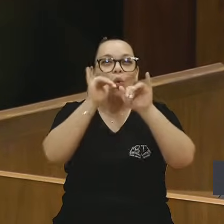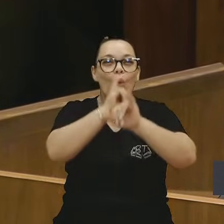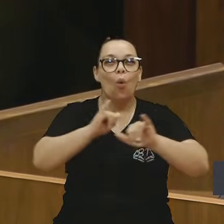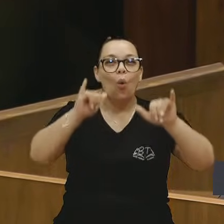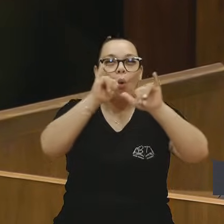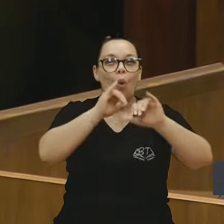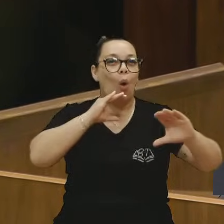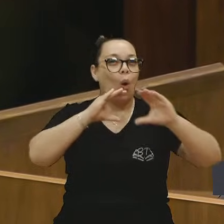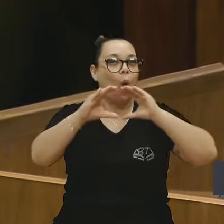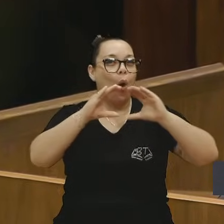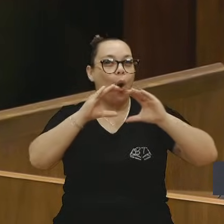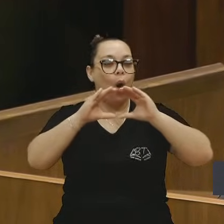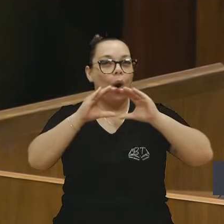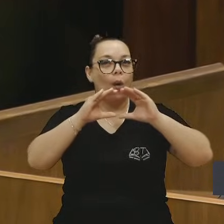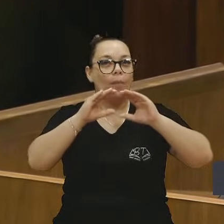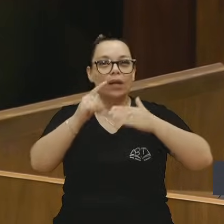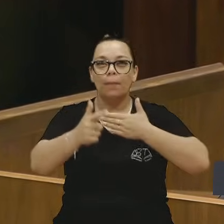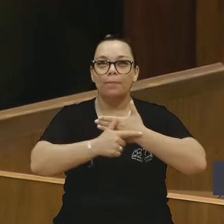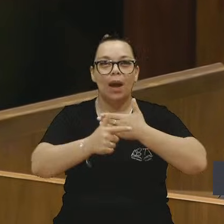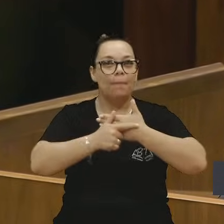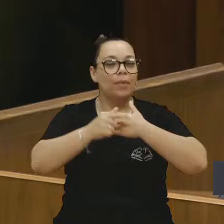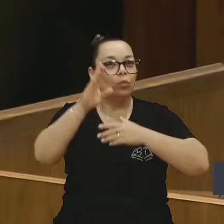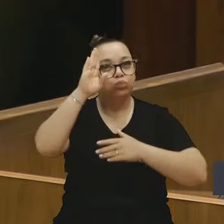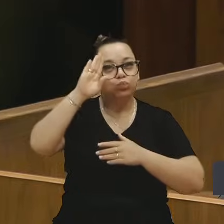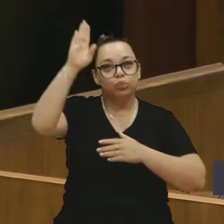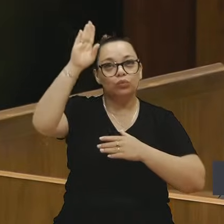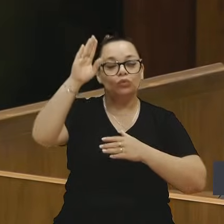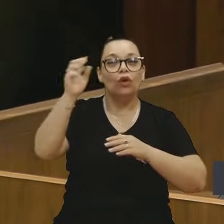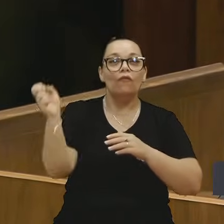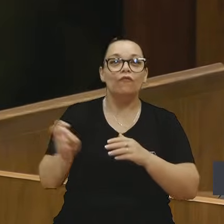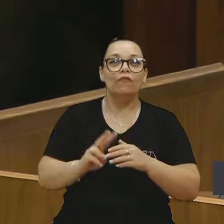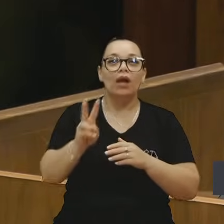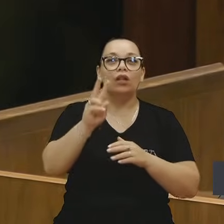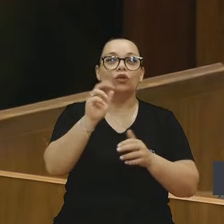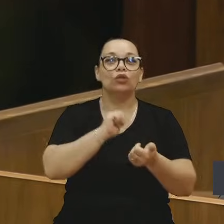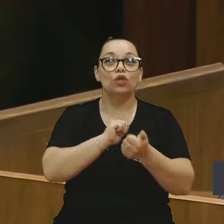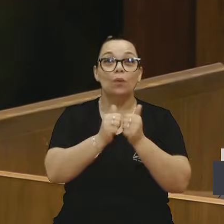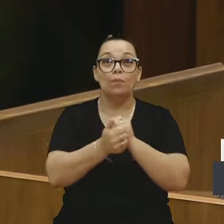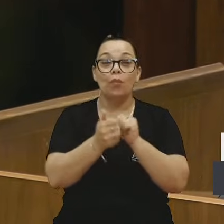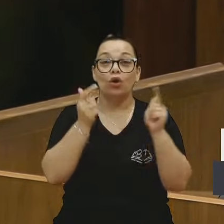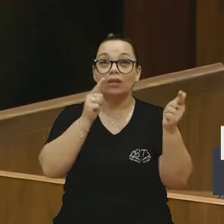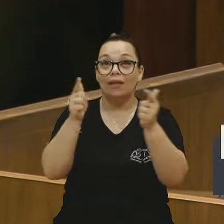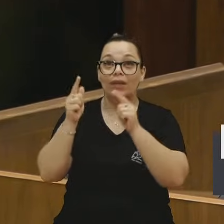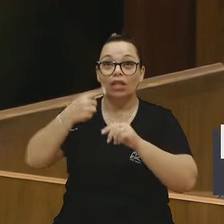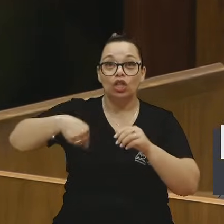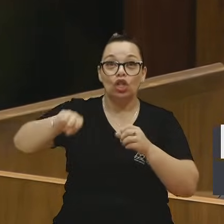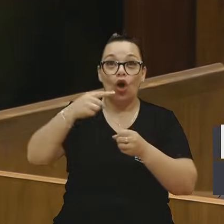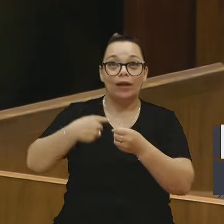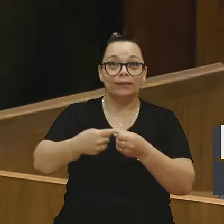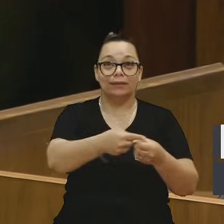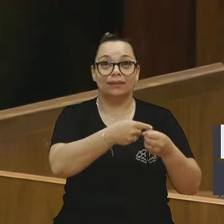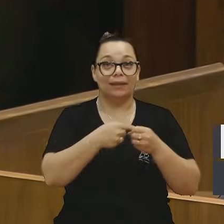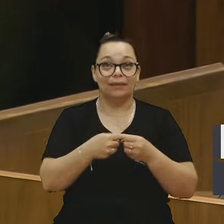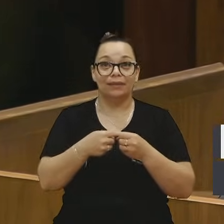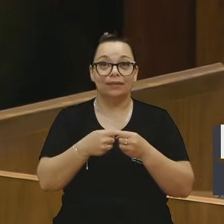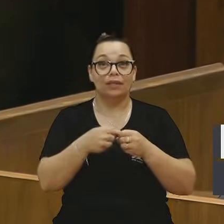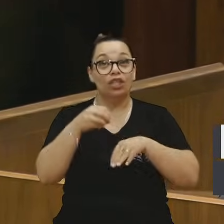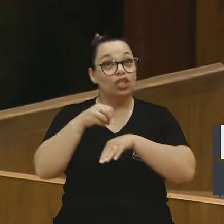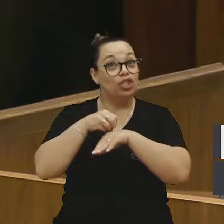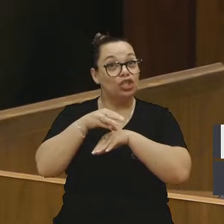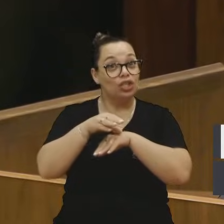um papel fundamental na valorização do esporte e lazer em nossa cidade.